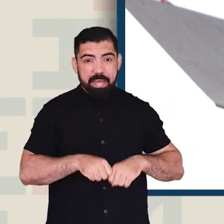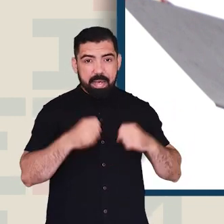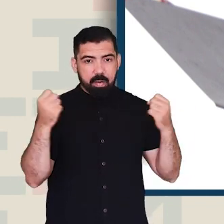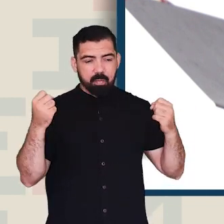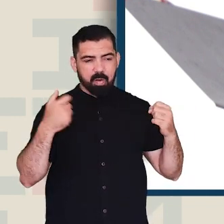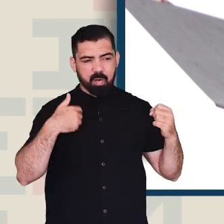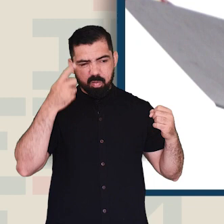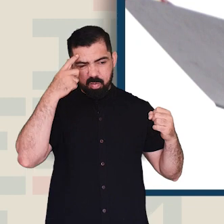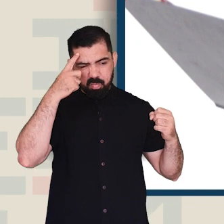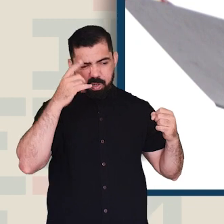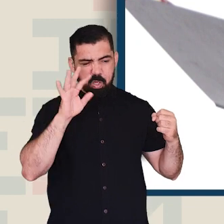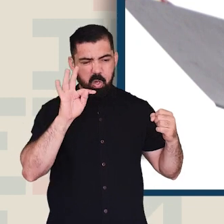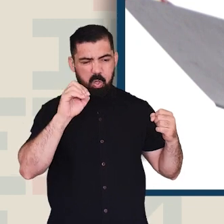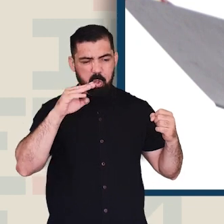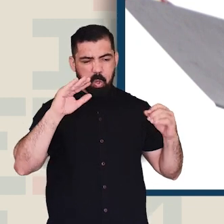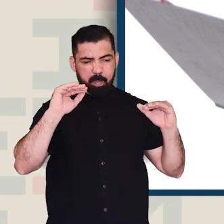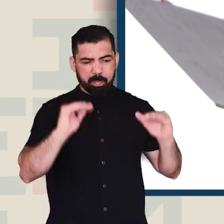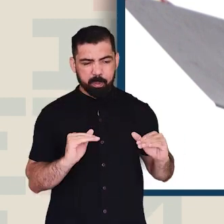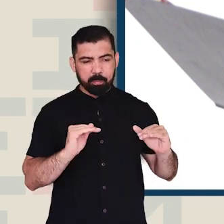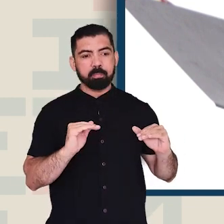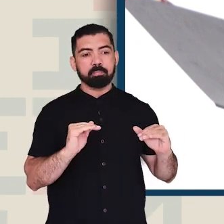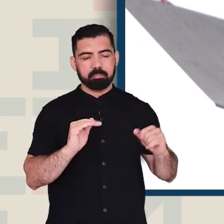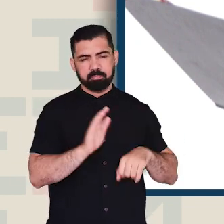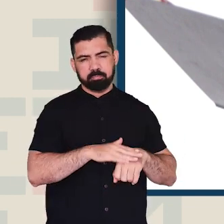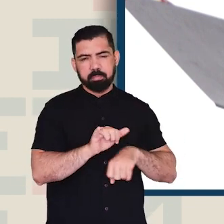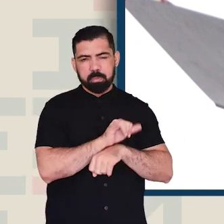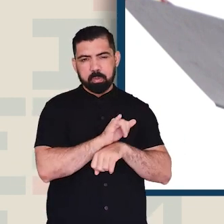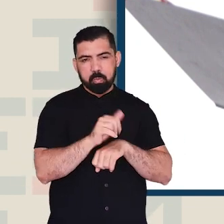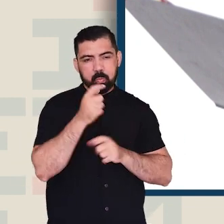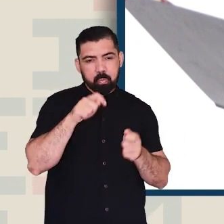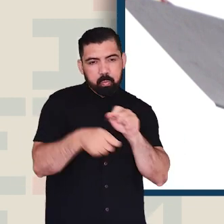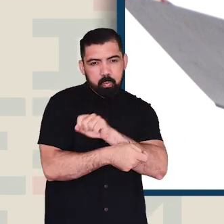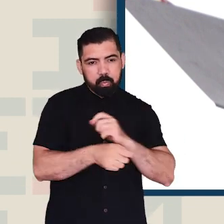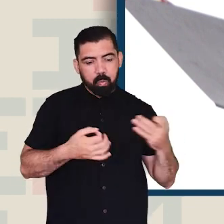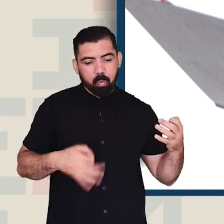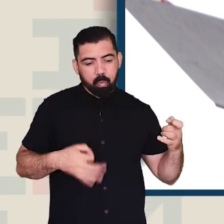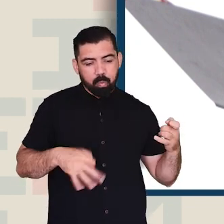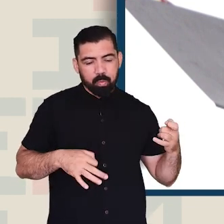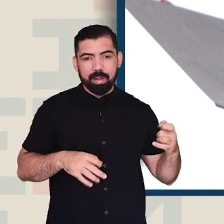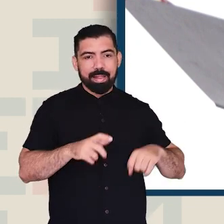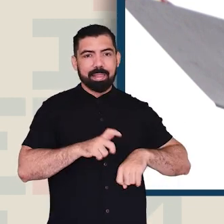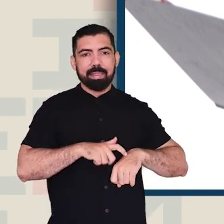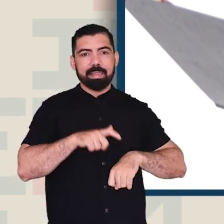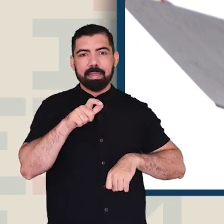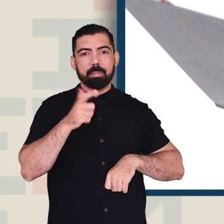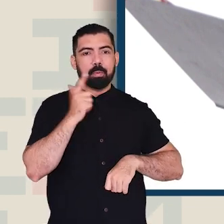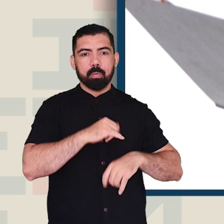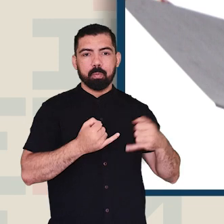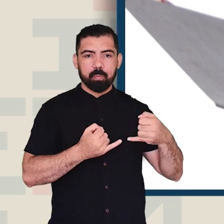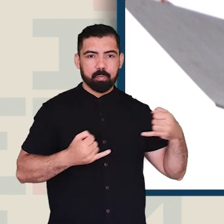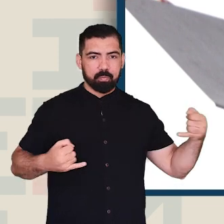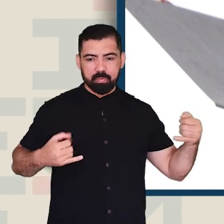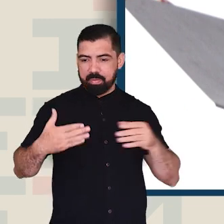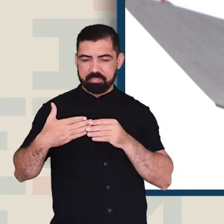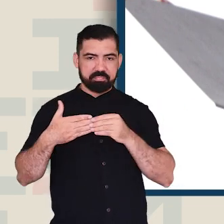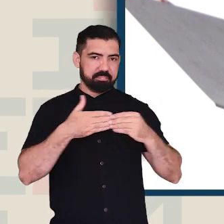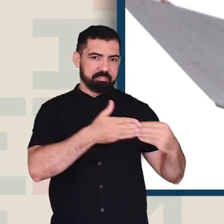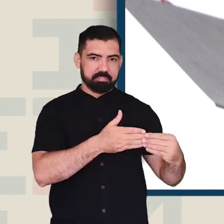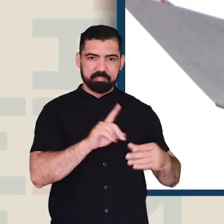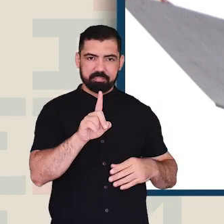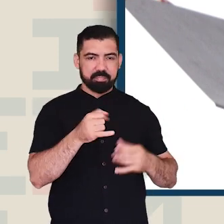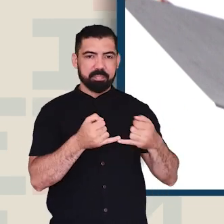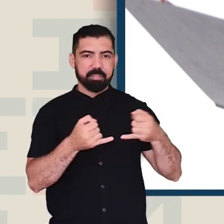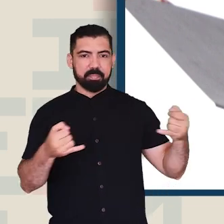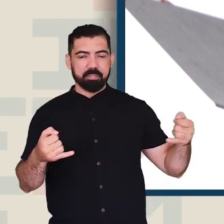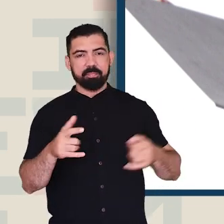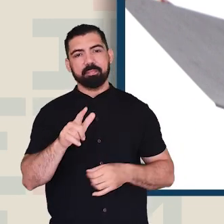porque eu passei o show todinho sem a primeira corda. Não deu tempo de trocar a corda, eu não levei uma